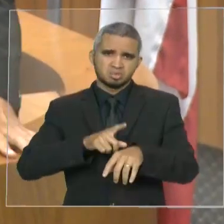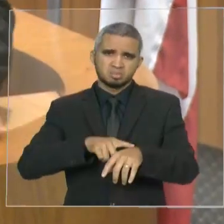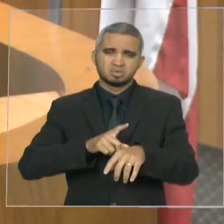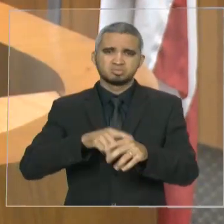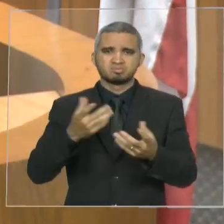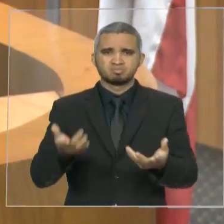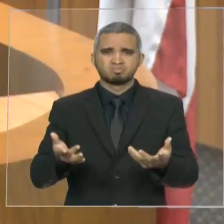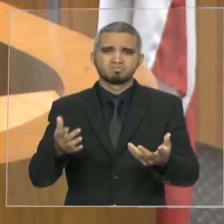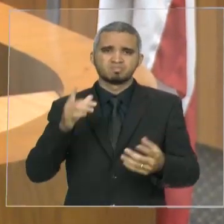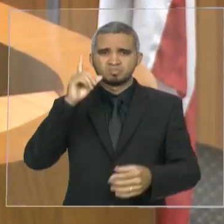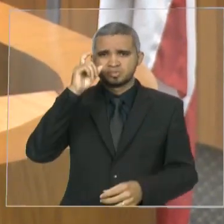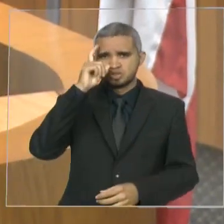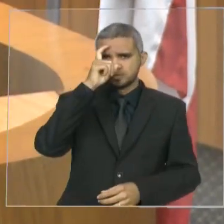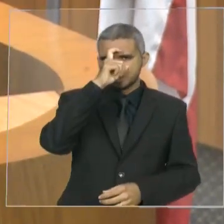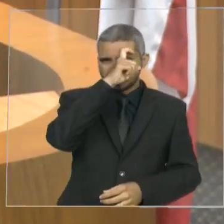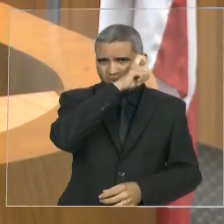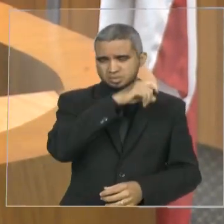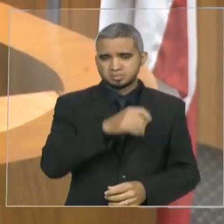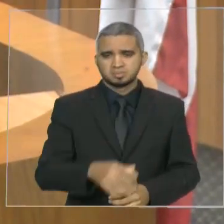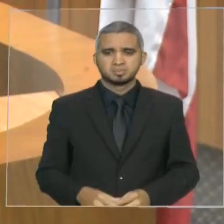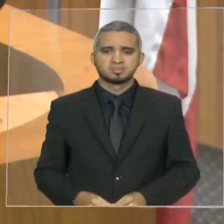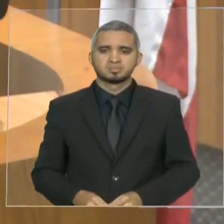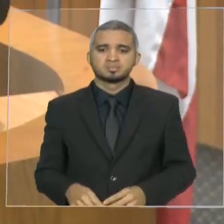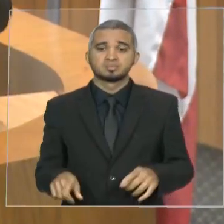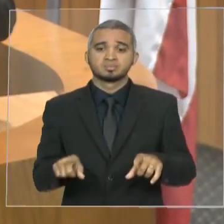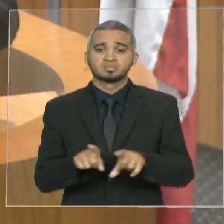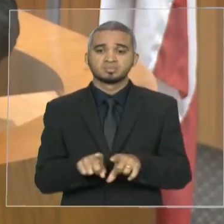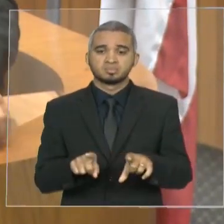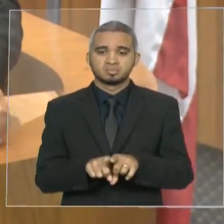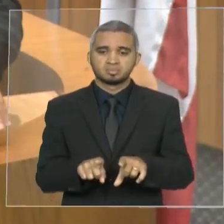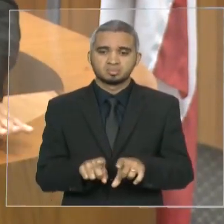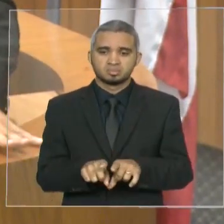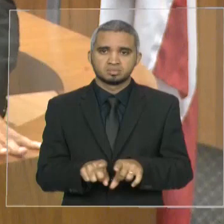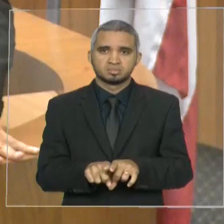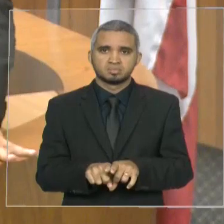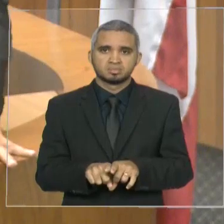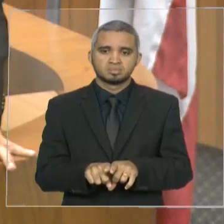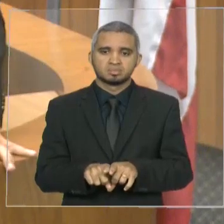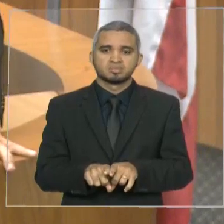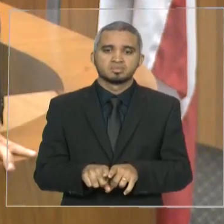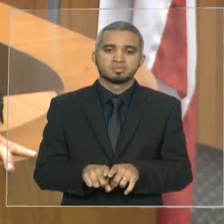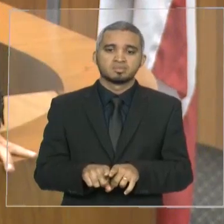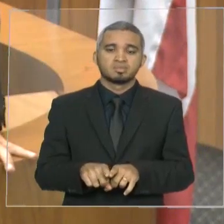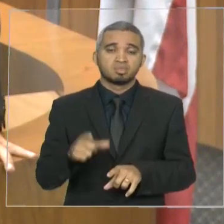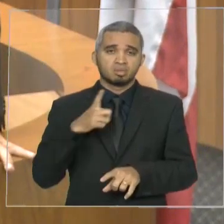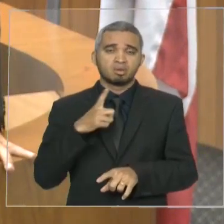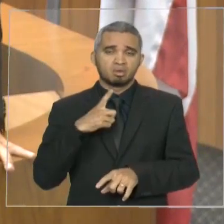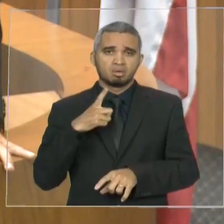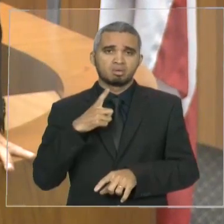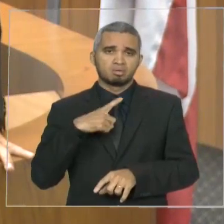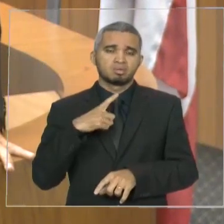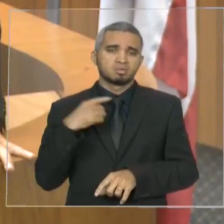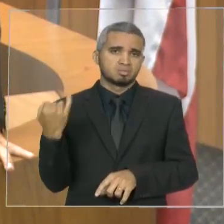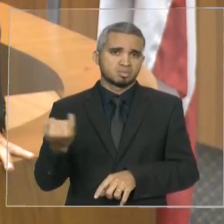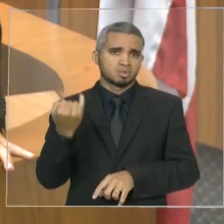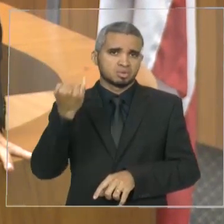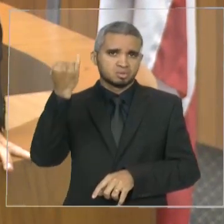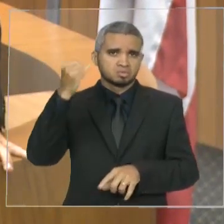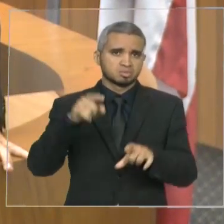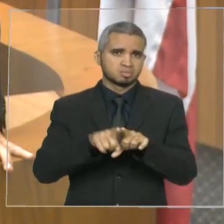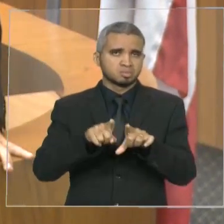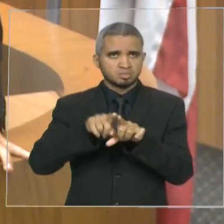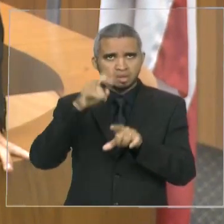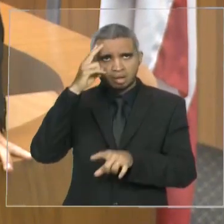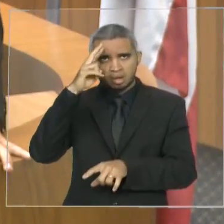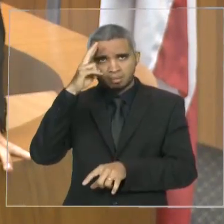delas. Então, senhor presidente, e um ponto também fundamental, deputado Vinícius Louro, é que tratamos com o ministro o problema